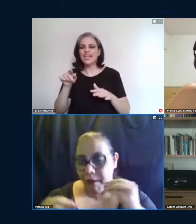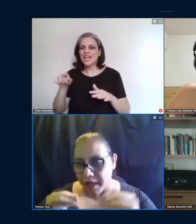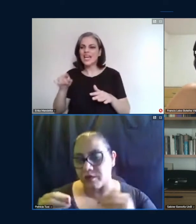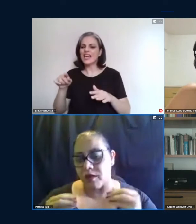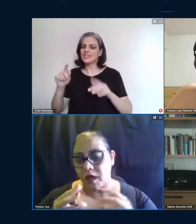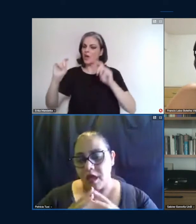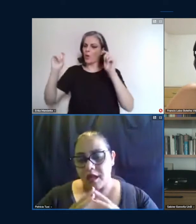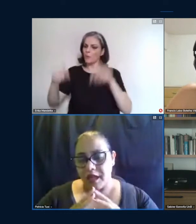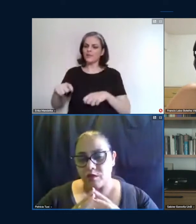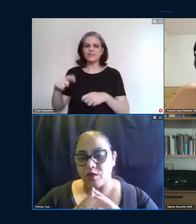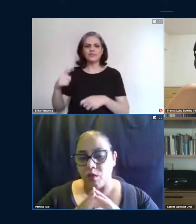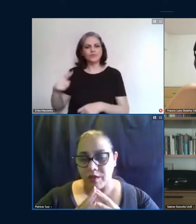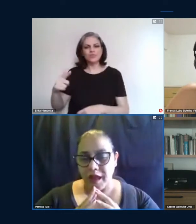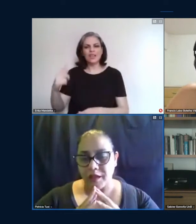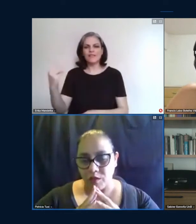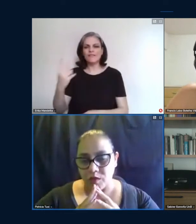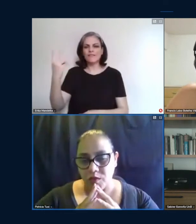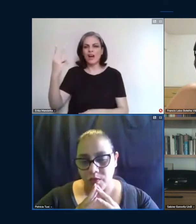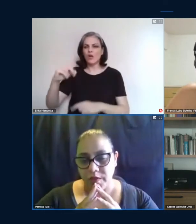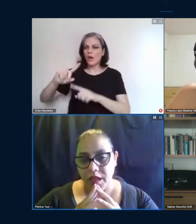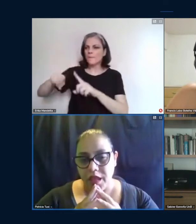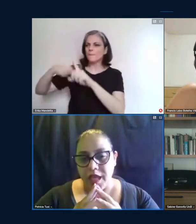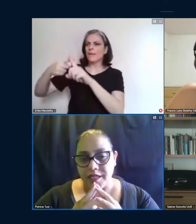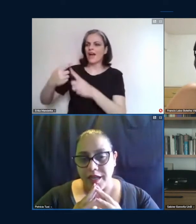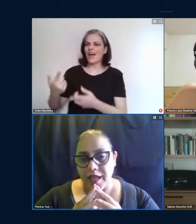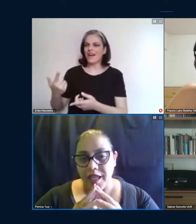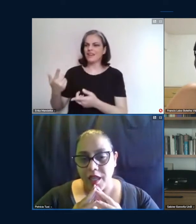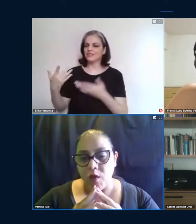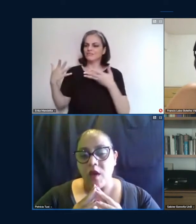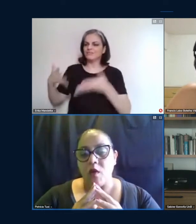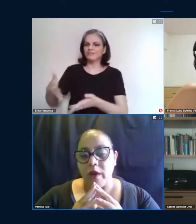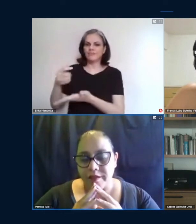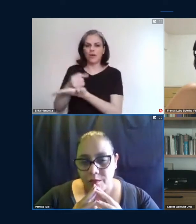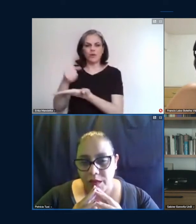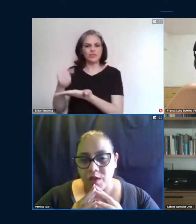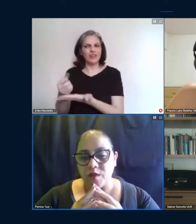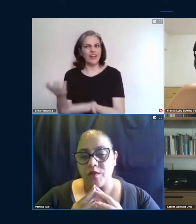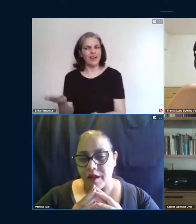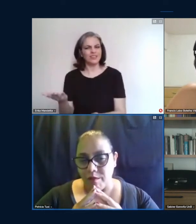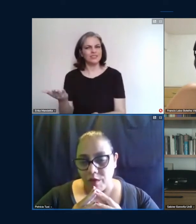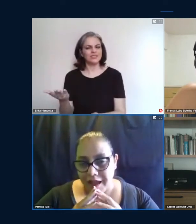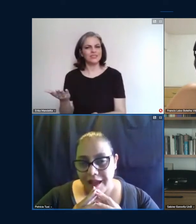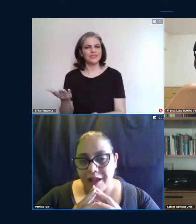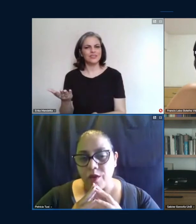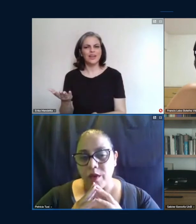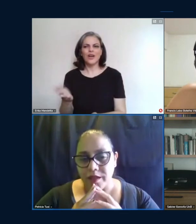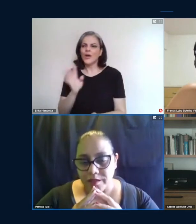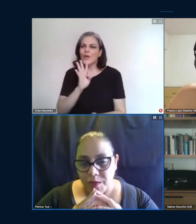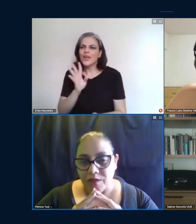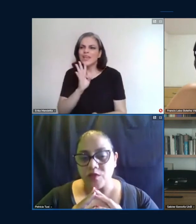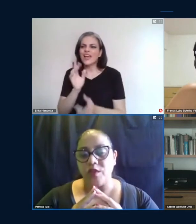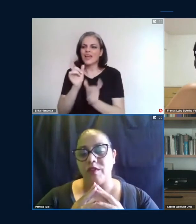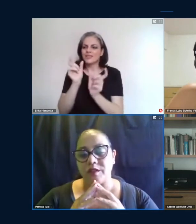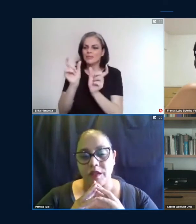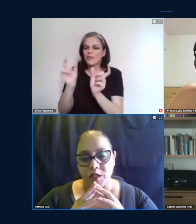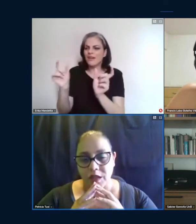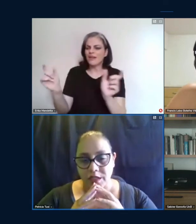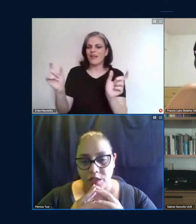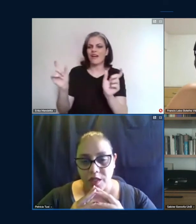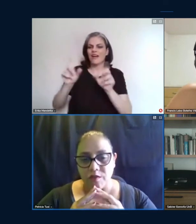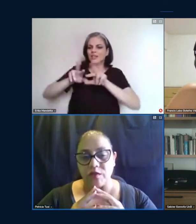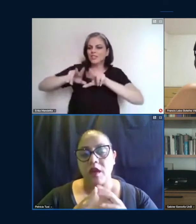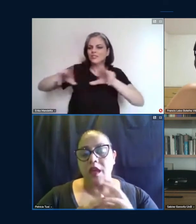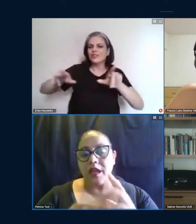do espaço dos contratos, será que, então, conhecimento de vocabulário, conhecimento de universo